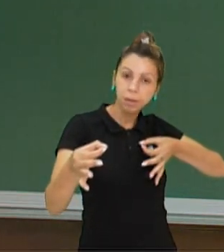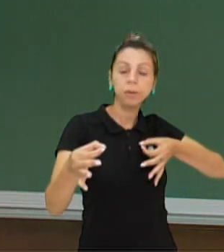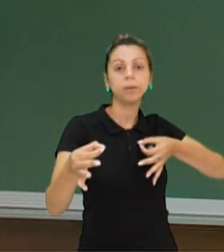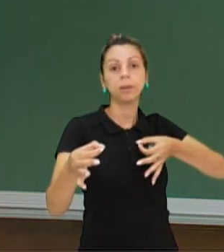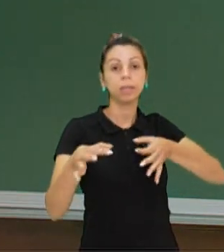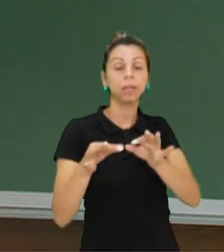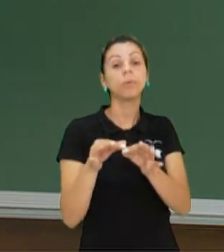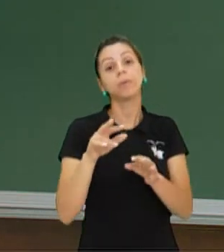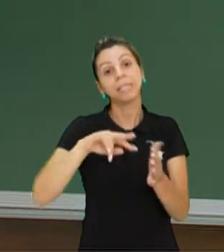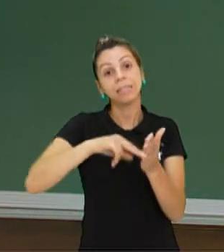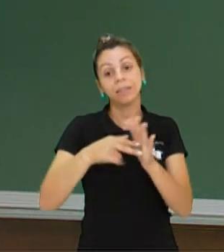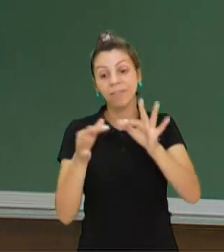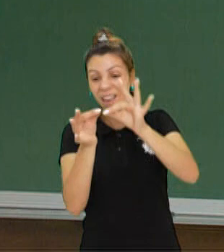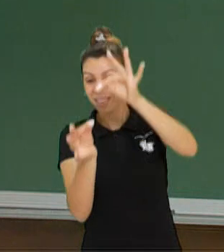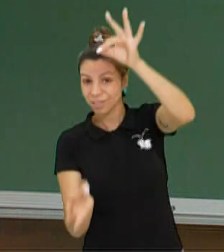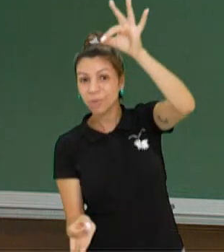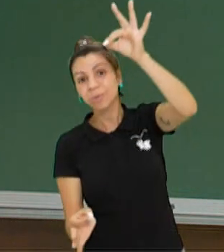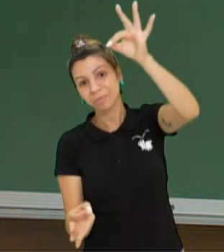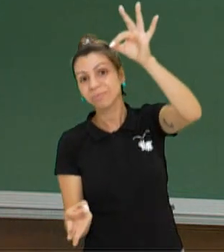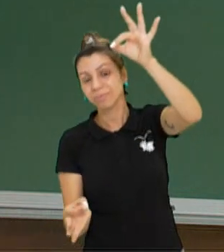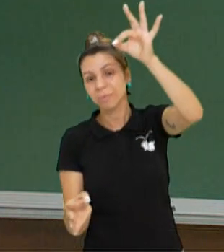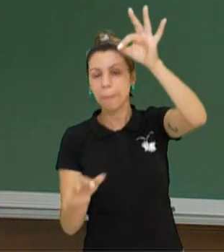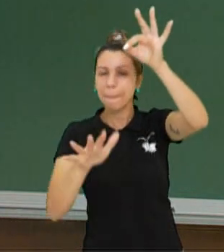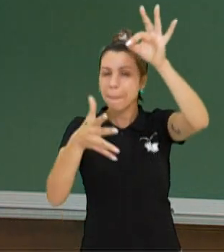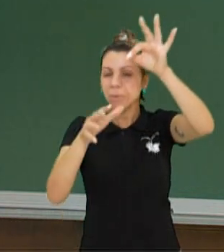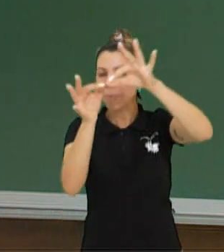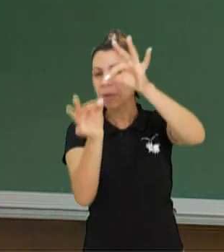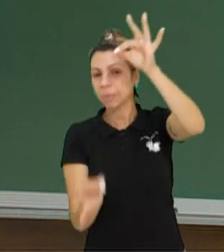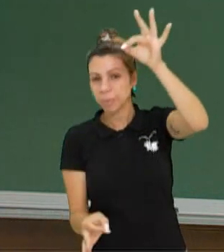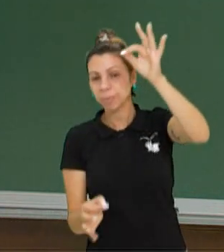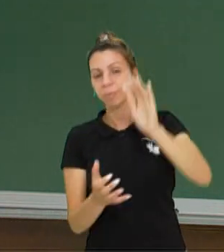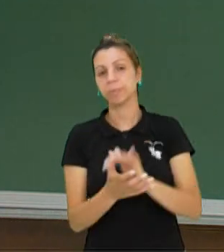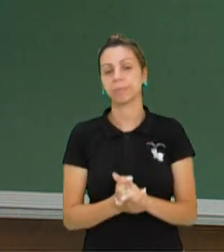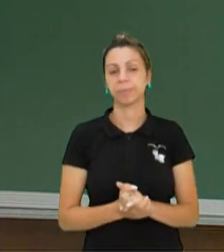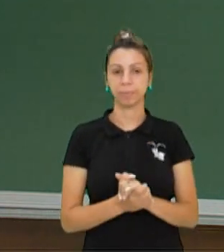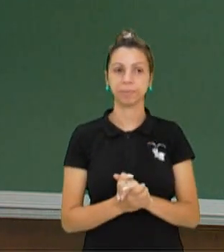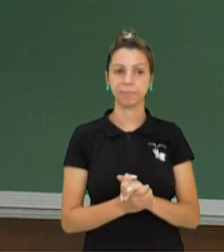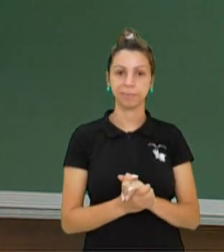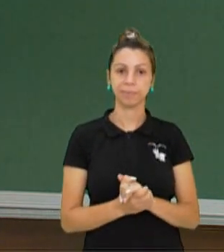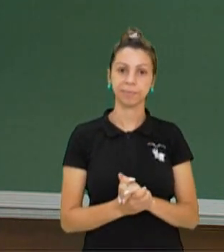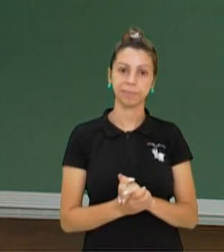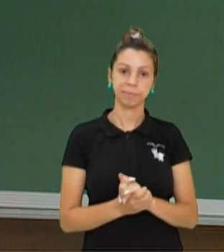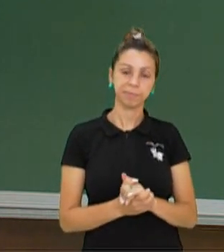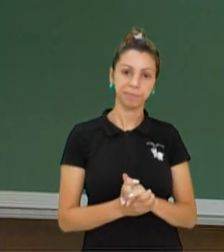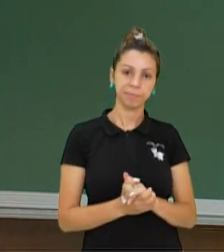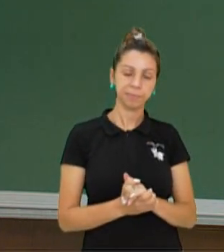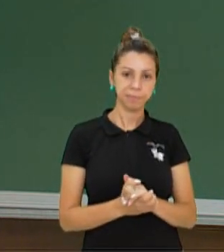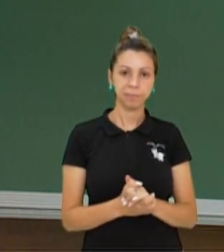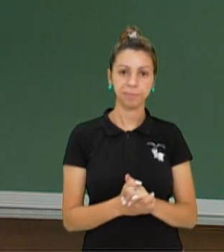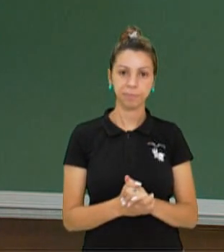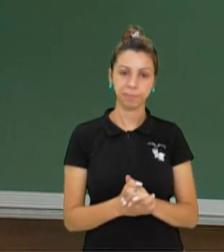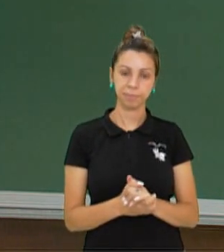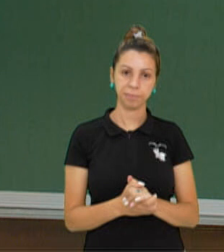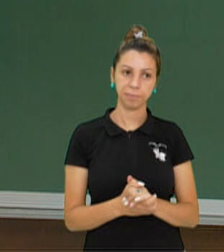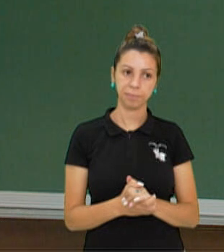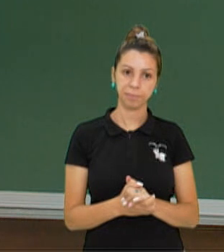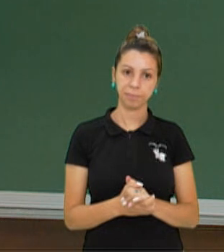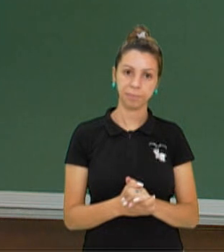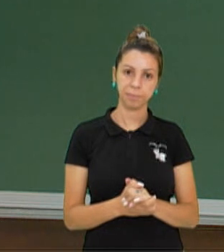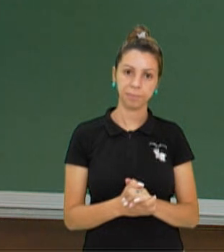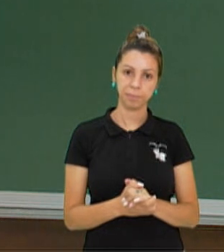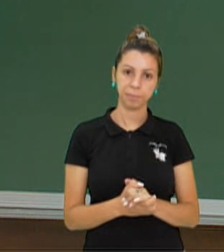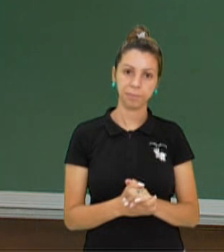seria a altura do cilindro formado por essa mangueira, ok? Beleza? Então vamos lá,